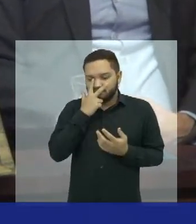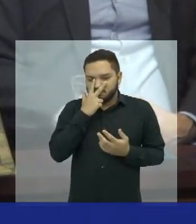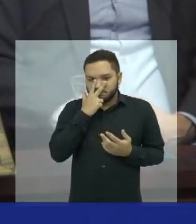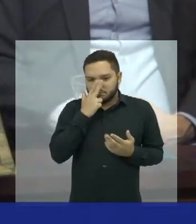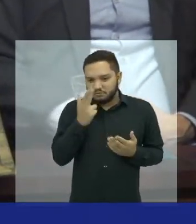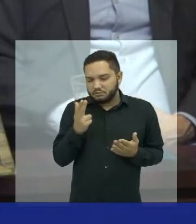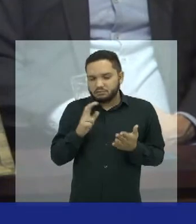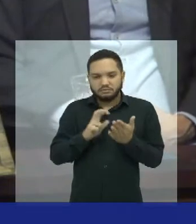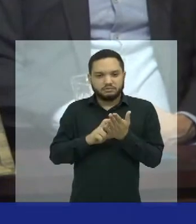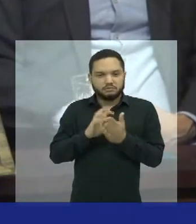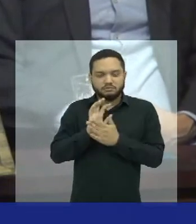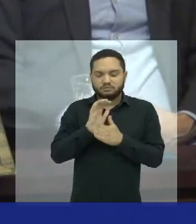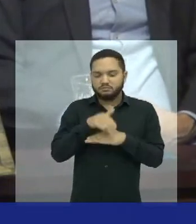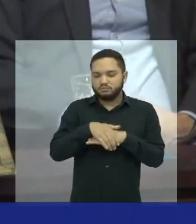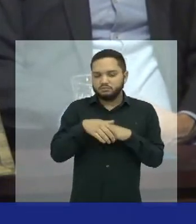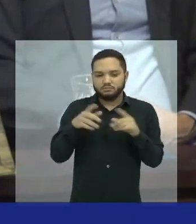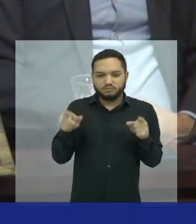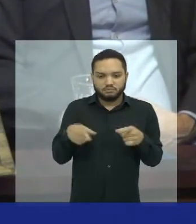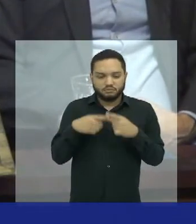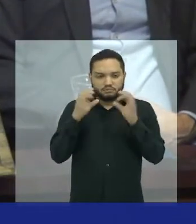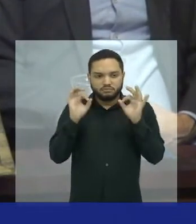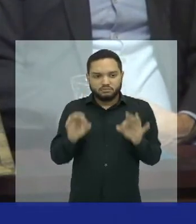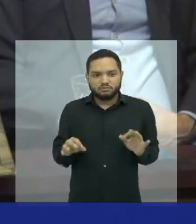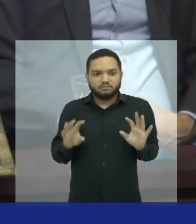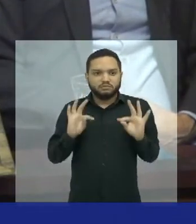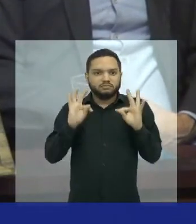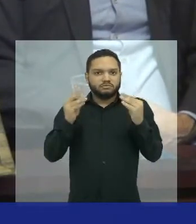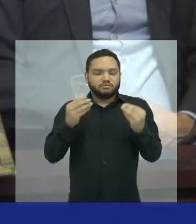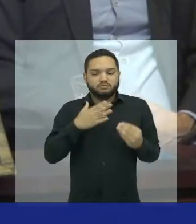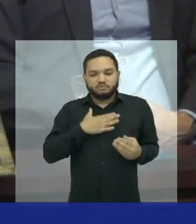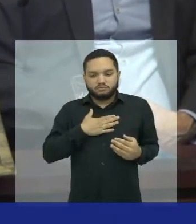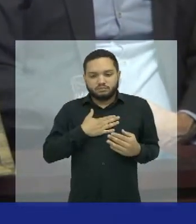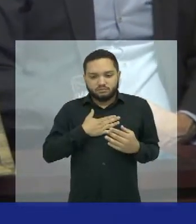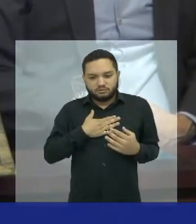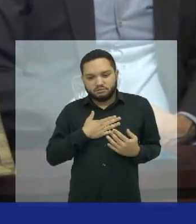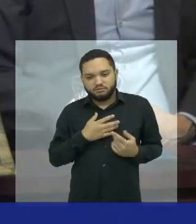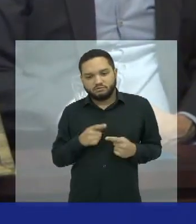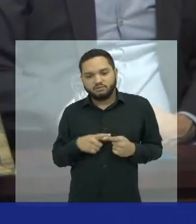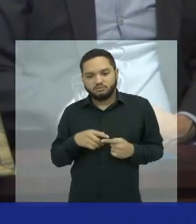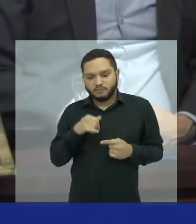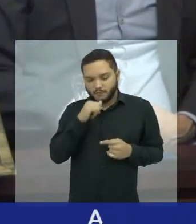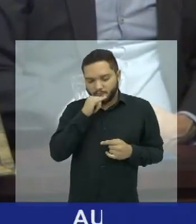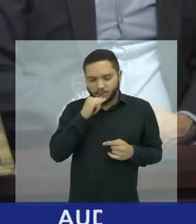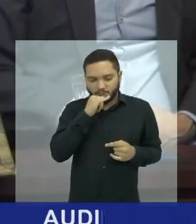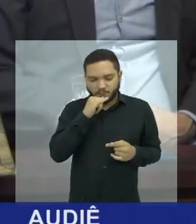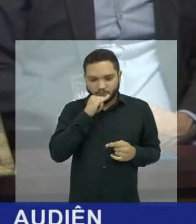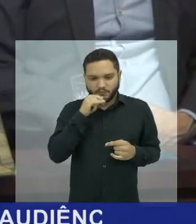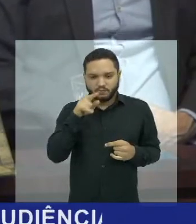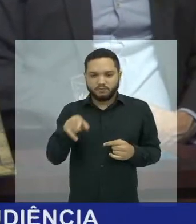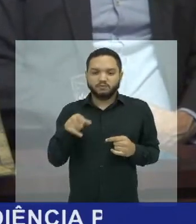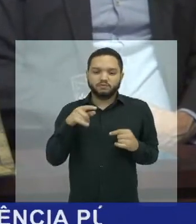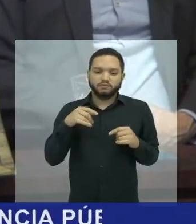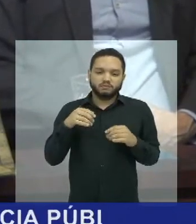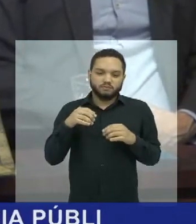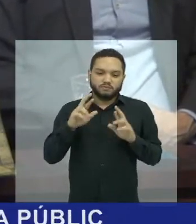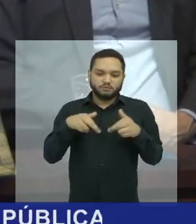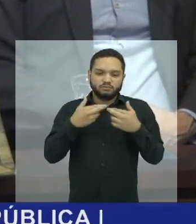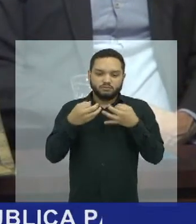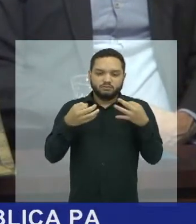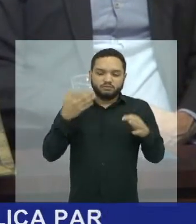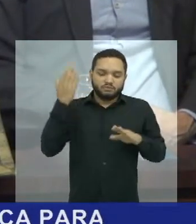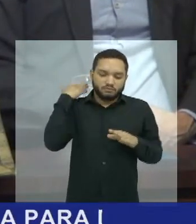contemple ou que satisfaça a todos, né? O senhor imagine, professor, na audiência pública